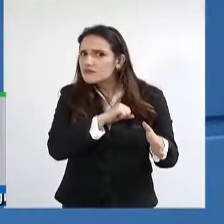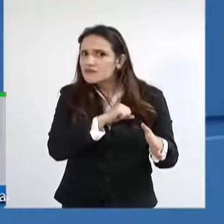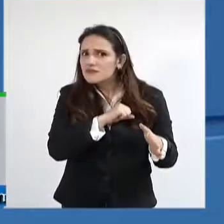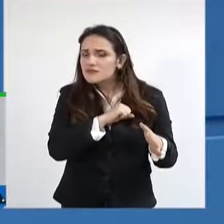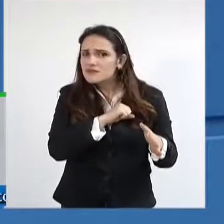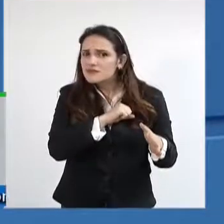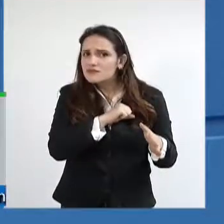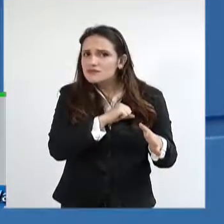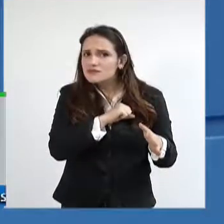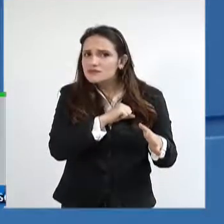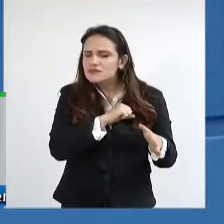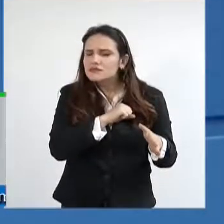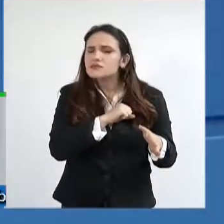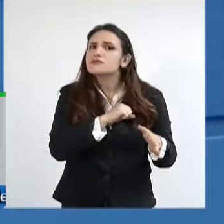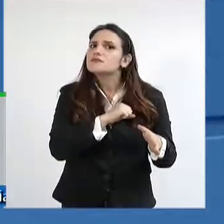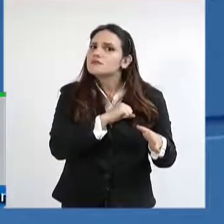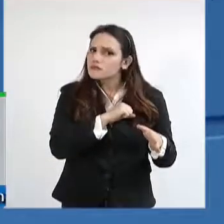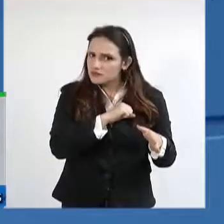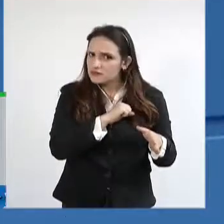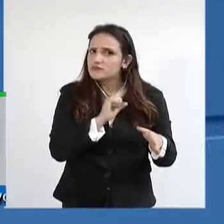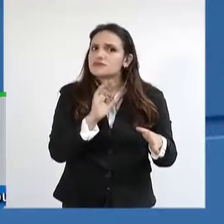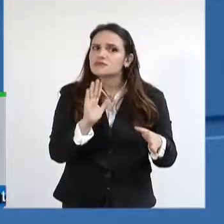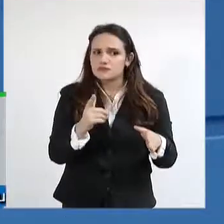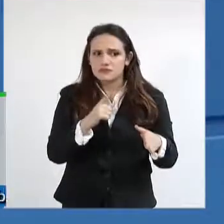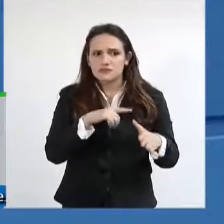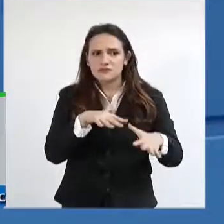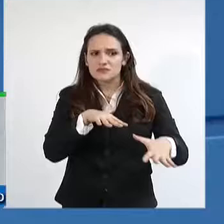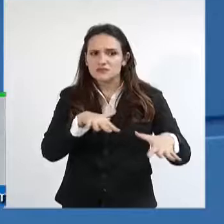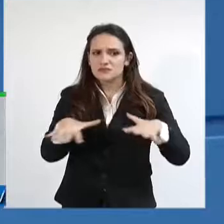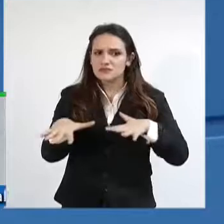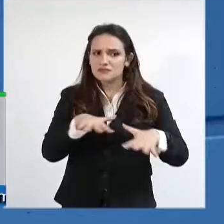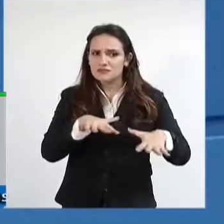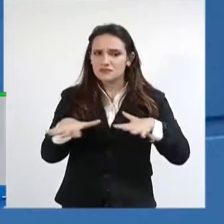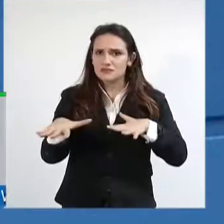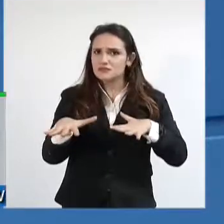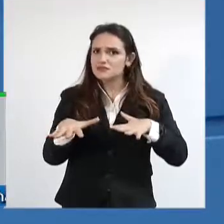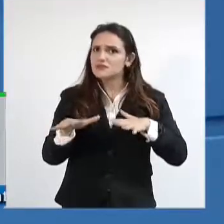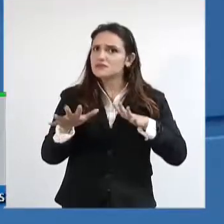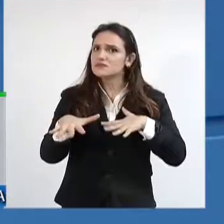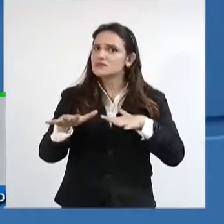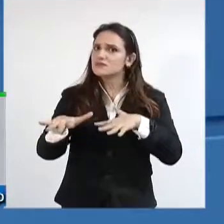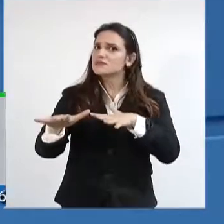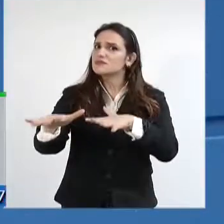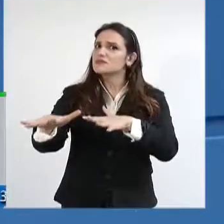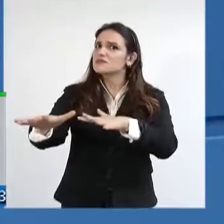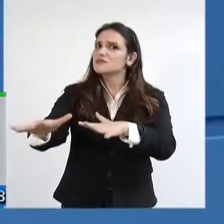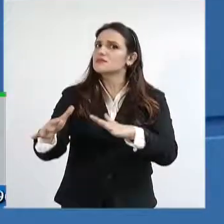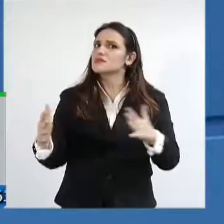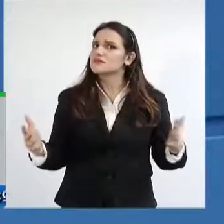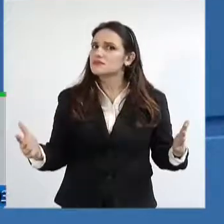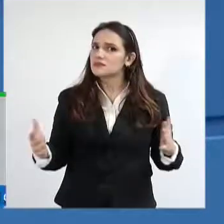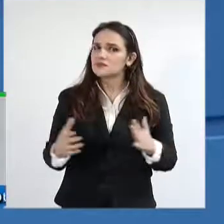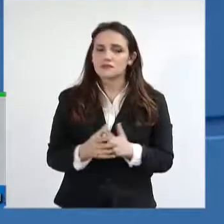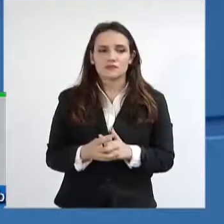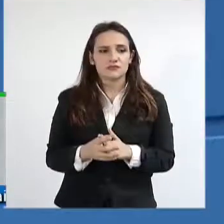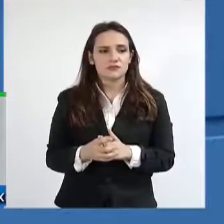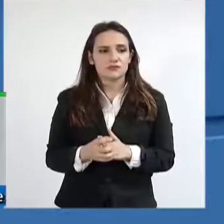o Brasil já se mobilizando para ir para as ruas. E indo para as ruas,